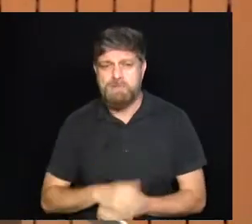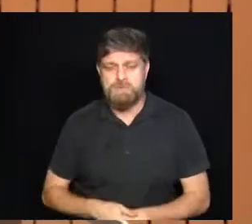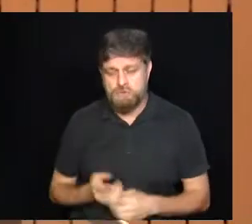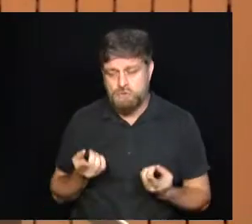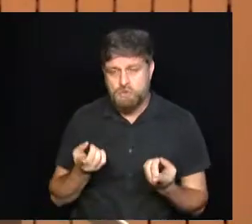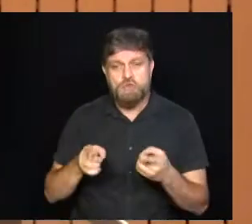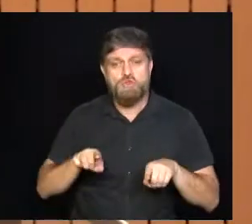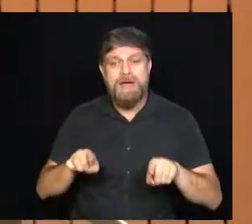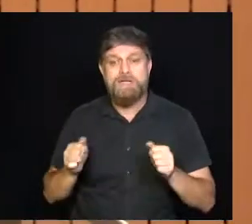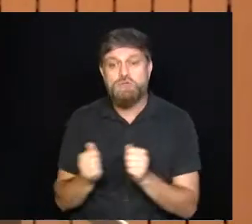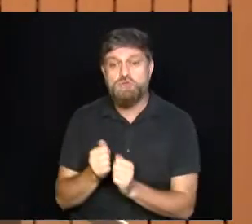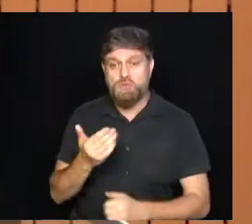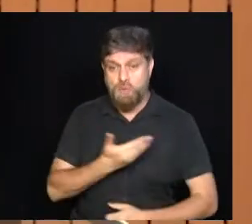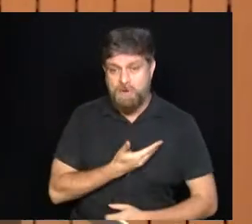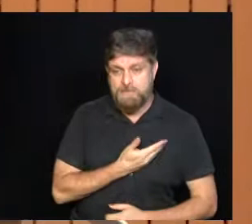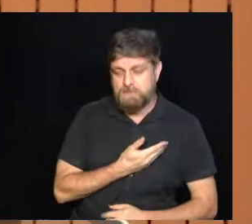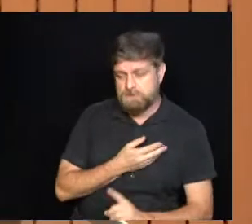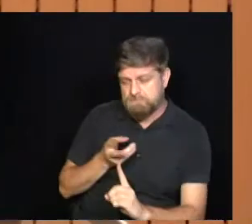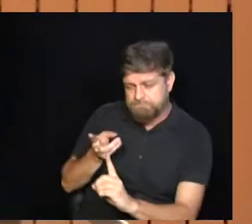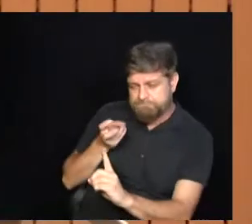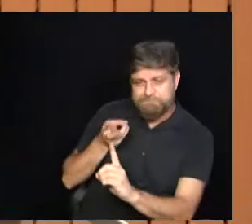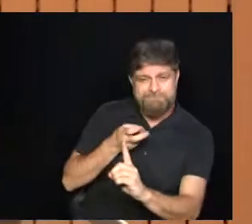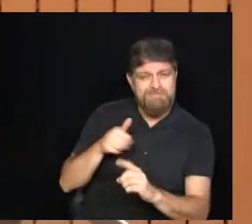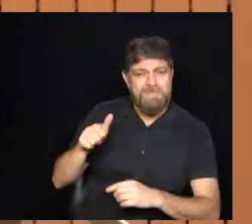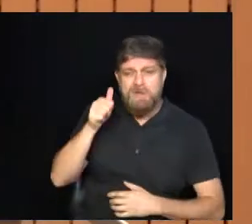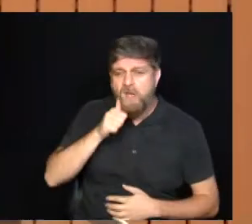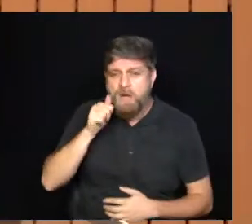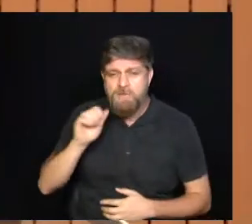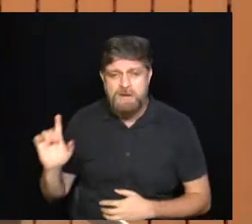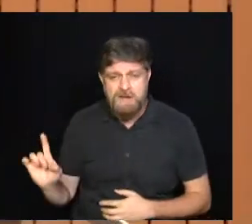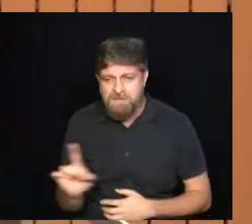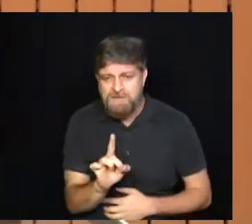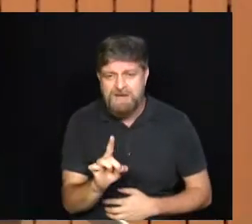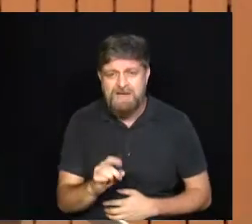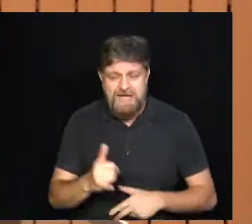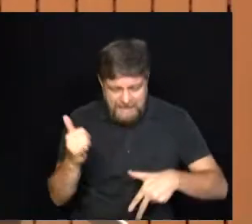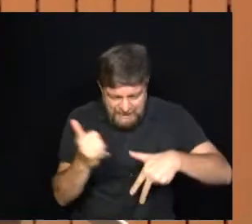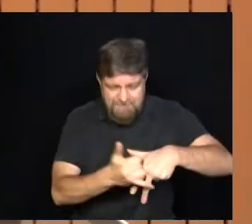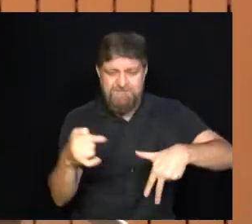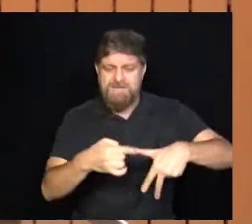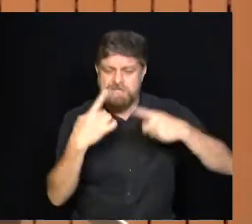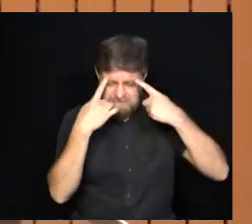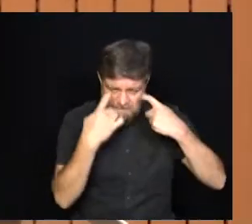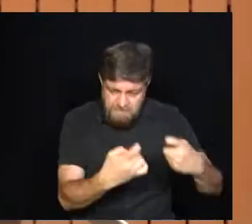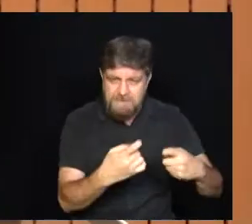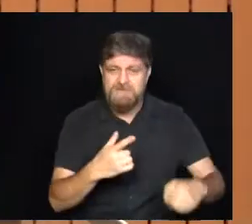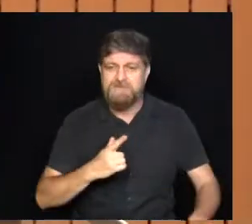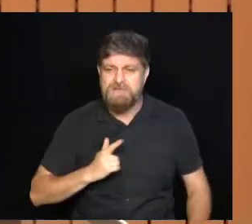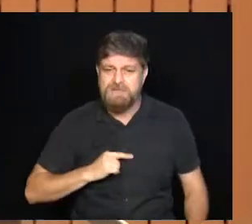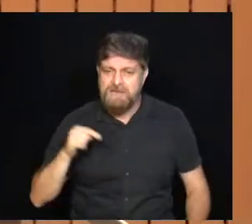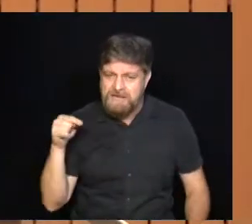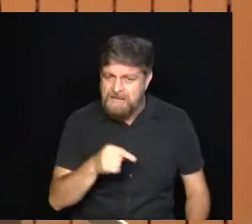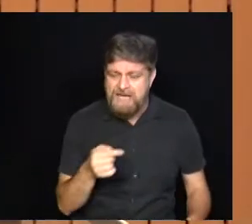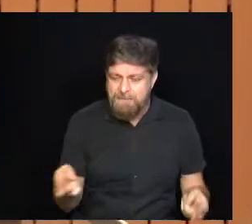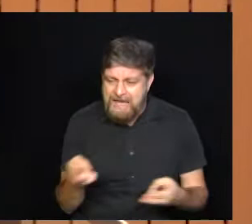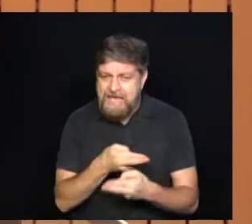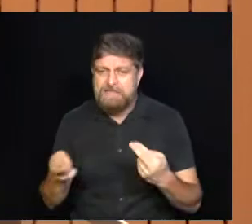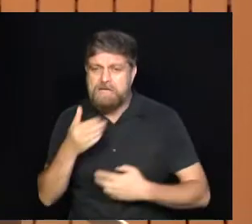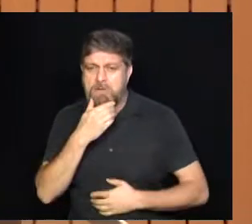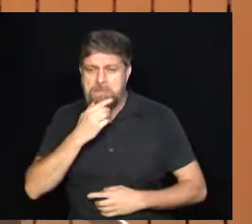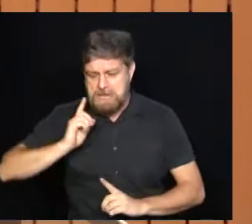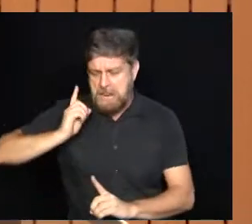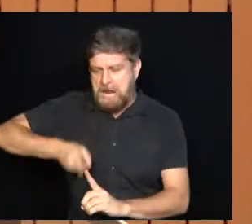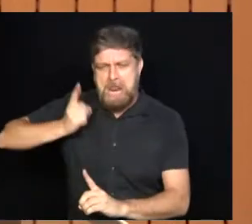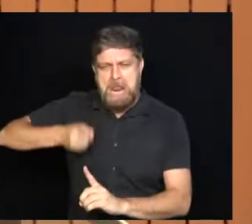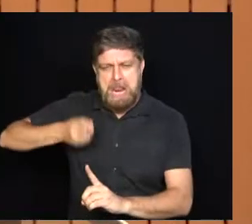churrasco com amigos, que a gente observa que uma mulher é vítima de violência, que ela vive uma relação abusiva, que aquele